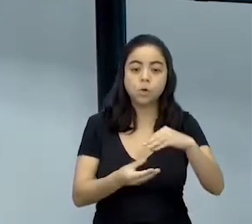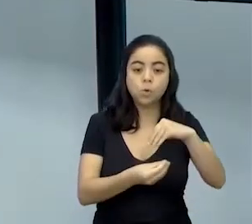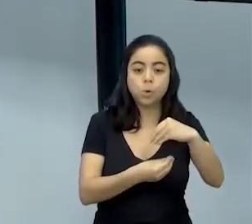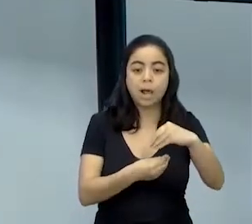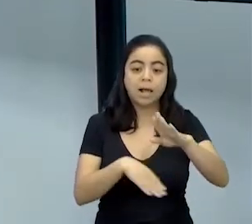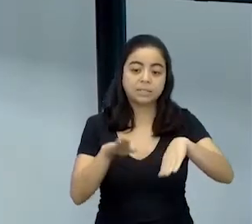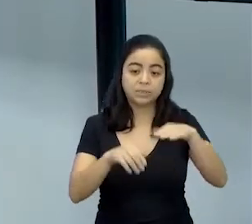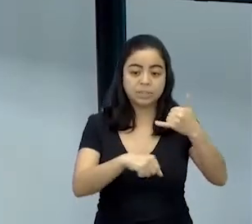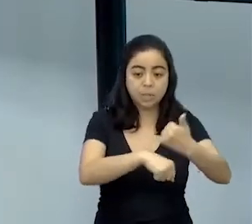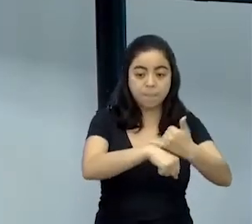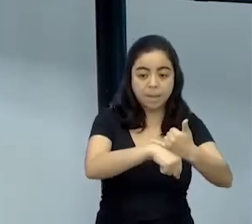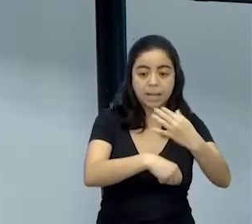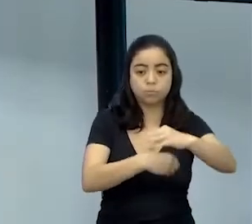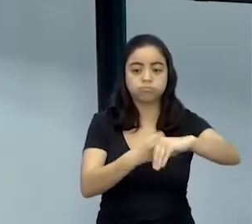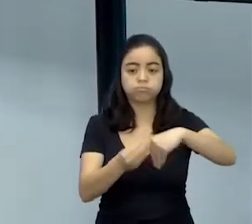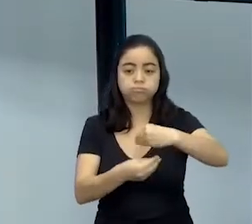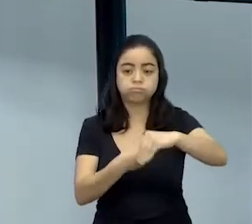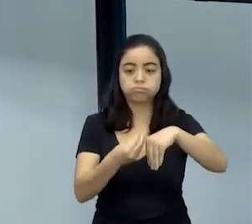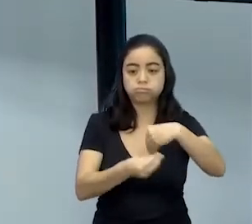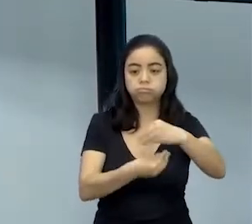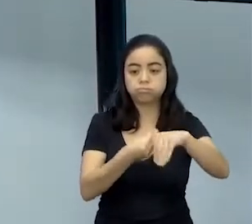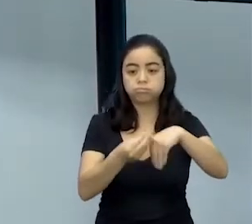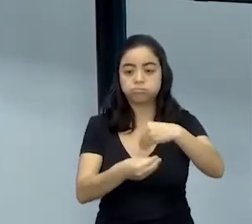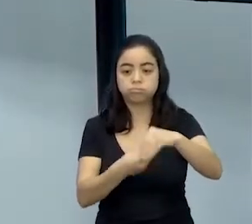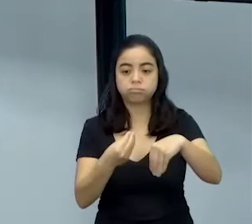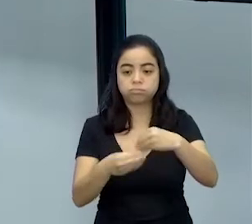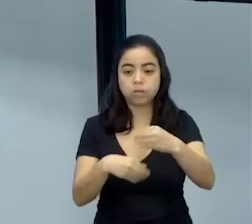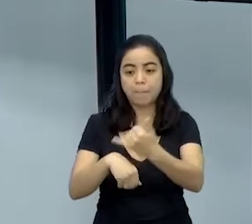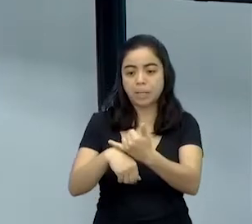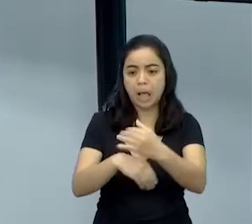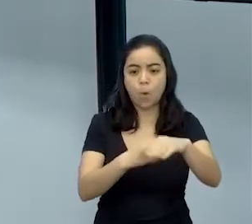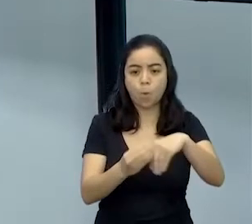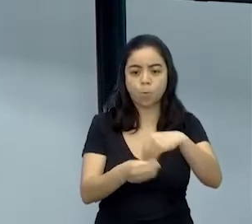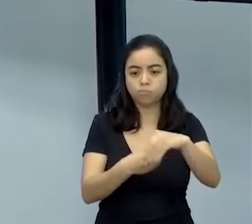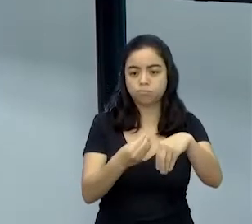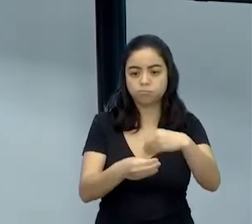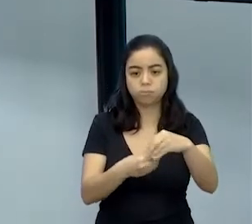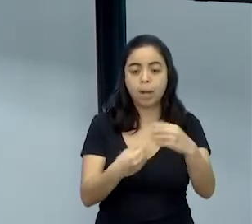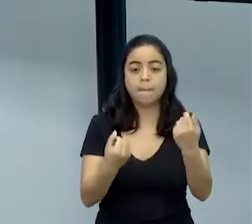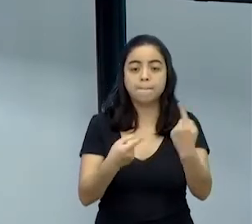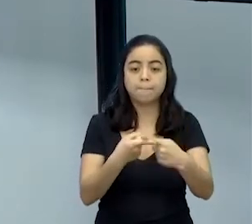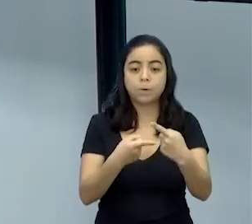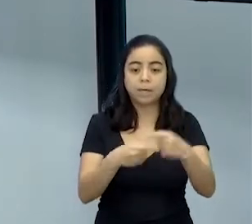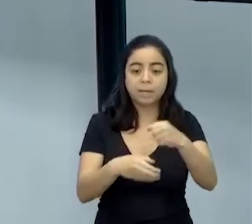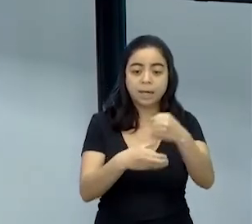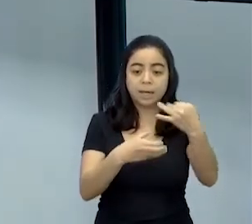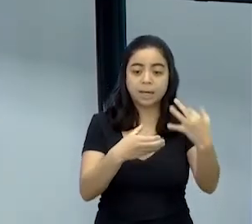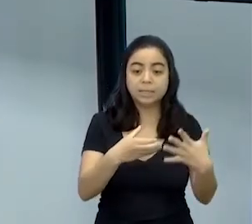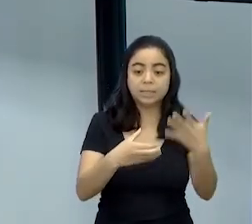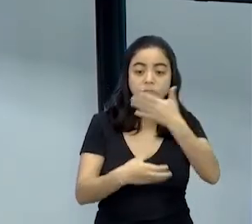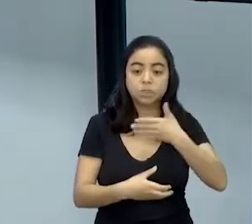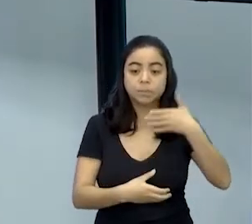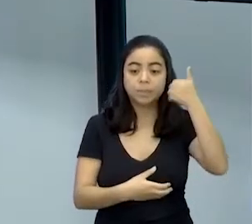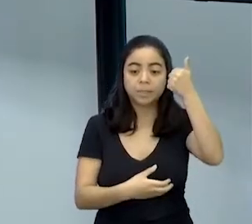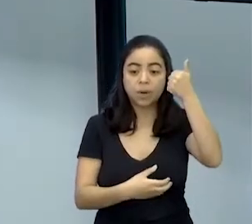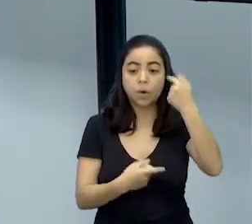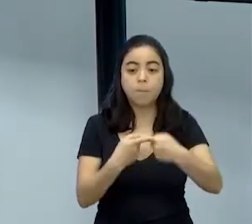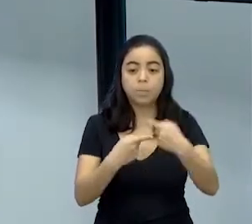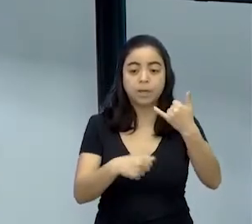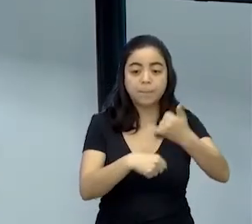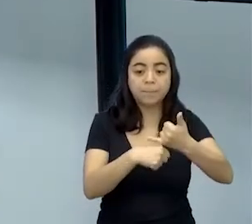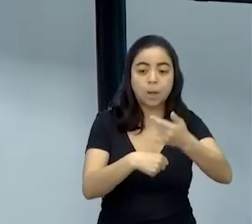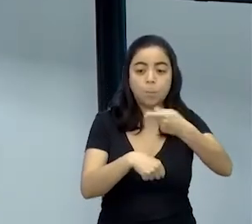vezes faz uma liga metálica, mistura outros metais com um determinado metal, para ter uma propriedade que o metal puro sozinho talvez